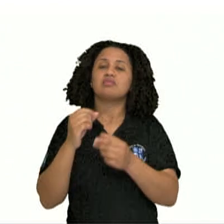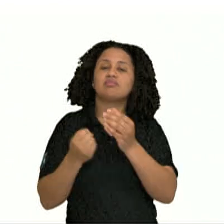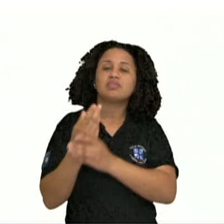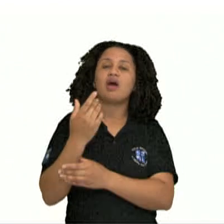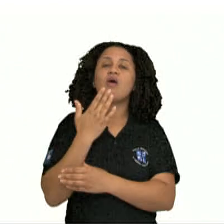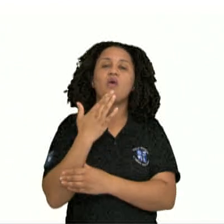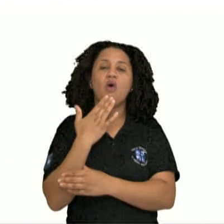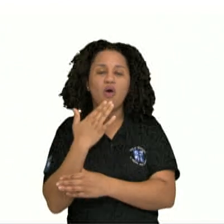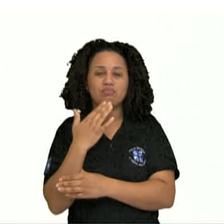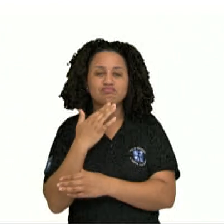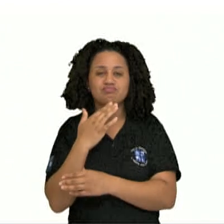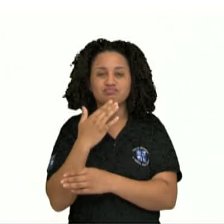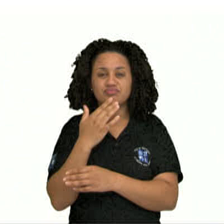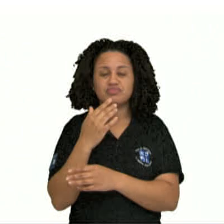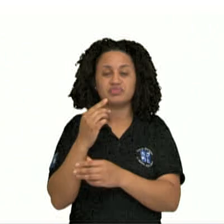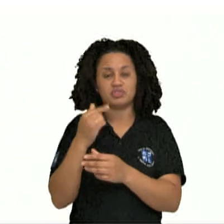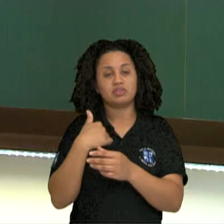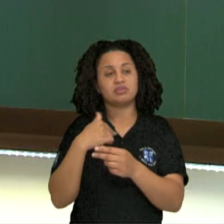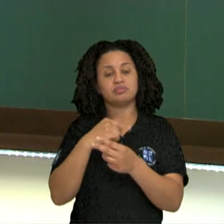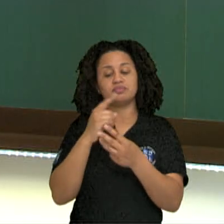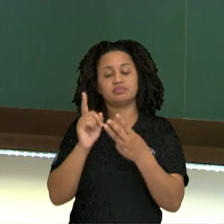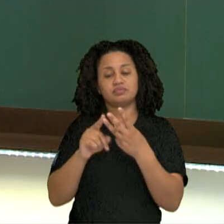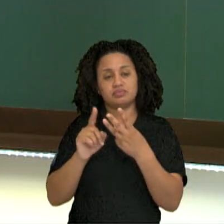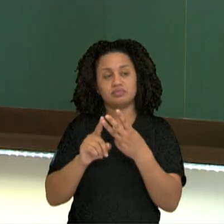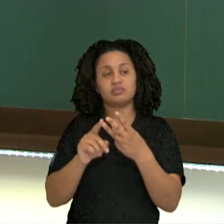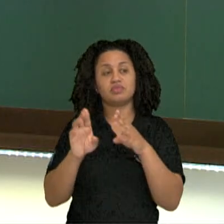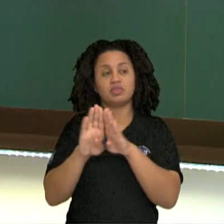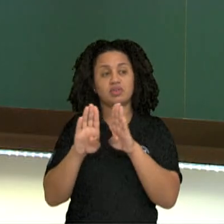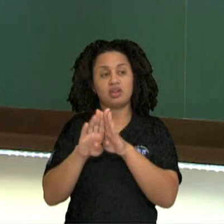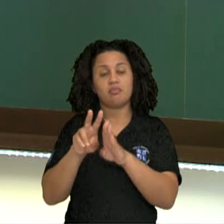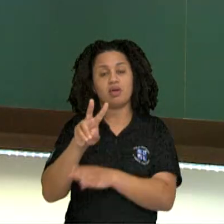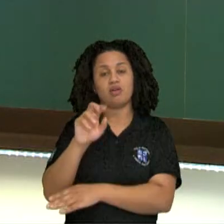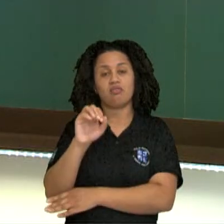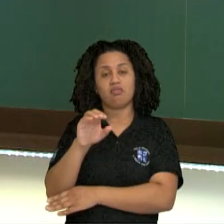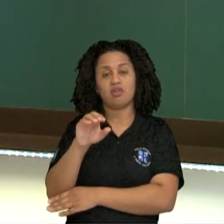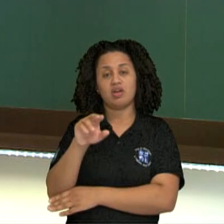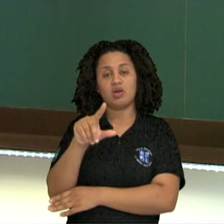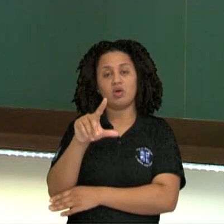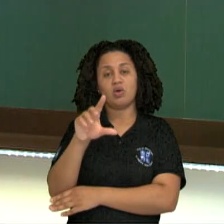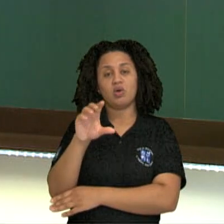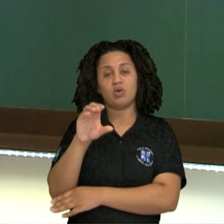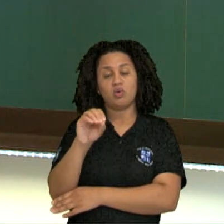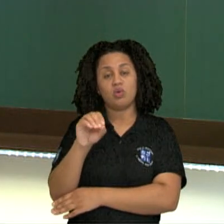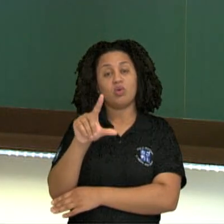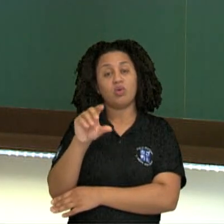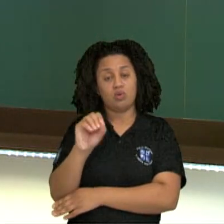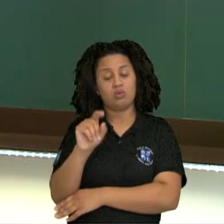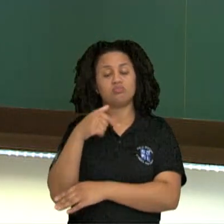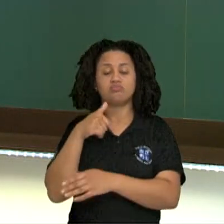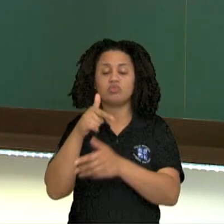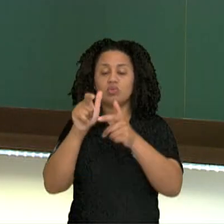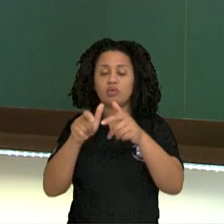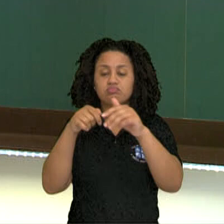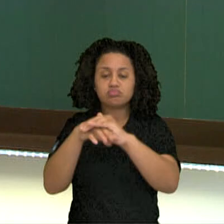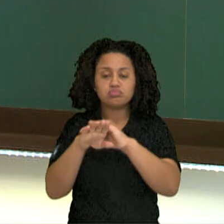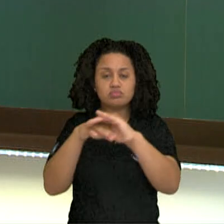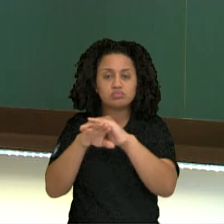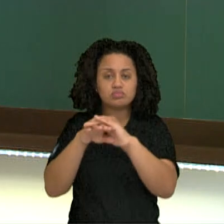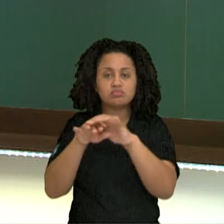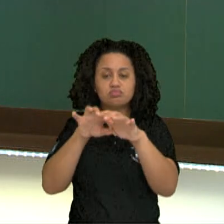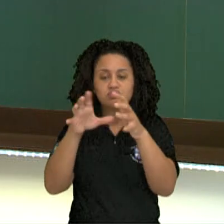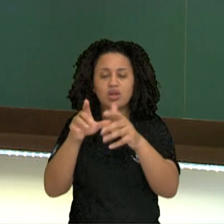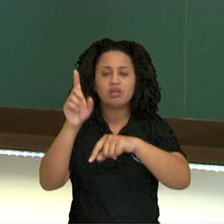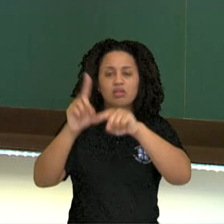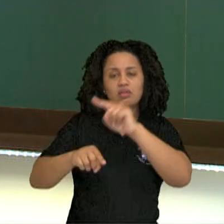e fazem a fotossíntese e o vácuo que serve como um reservatório seja um local de reserva